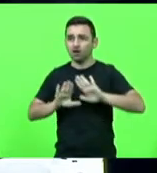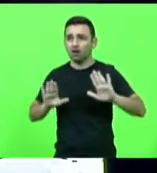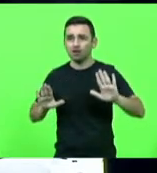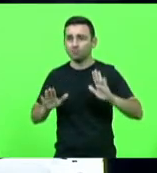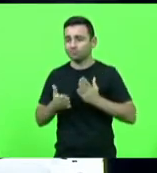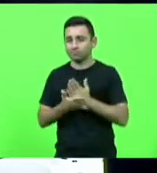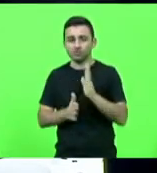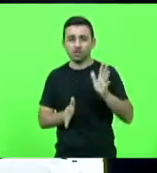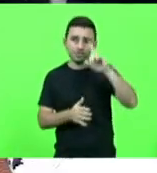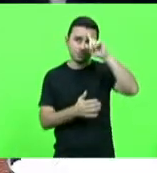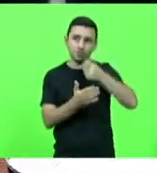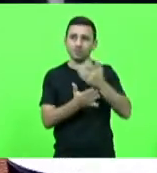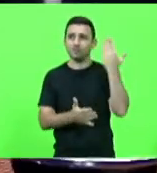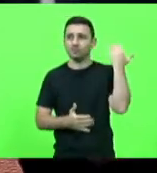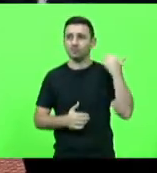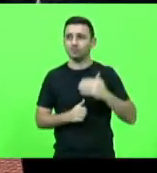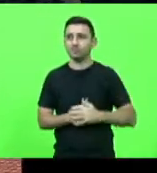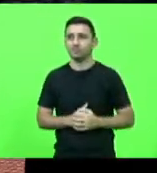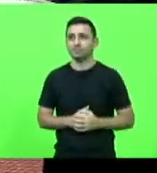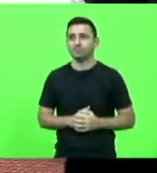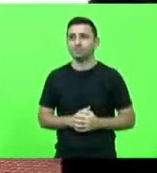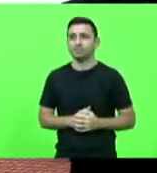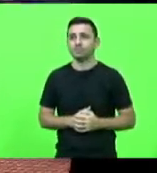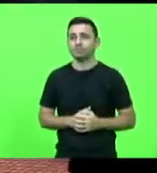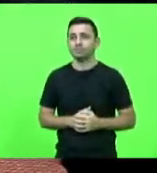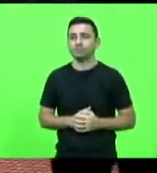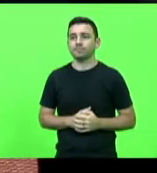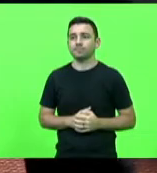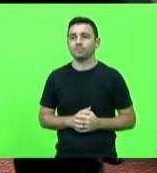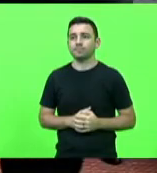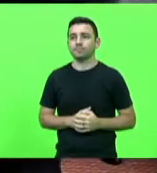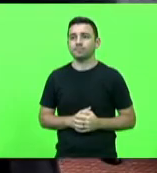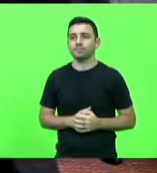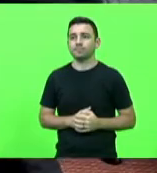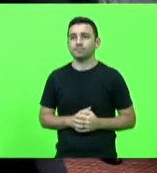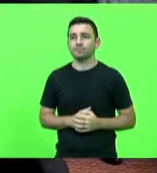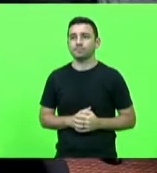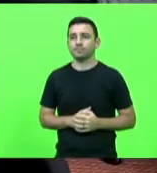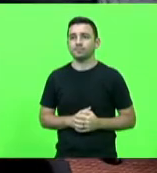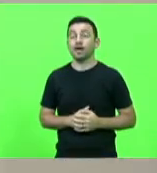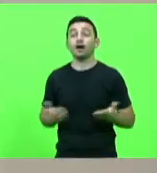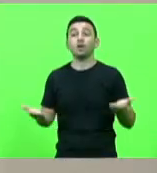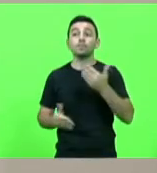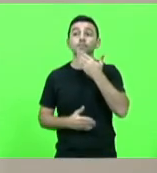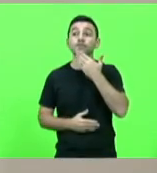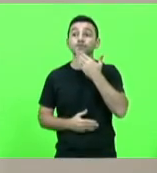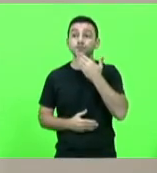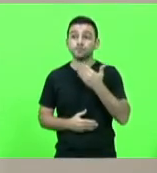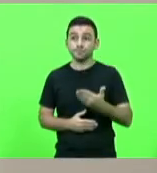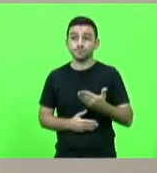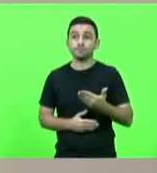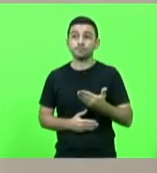decidido. Obrigado, obrigado, deputado. Fazer um apelo aqui, Fabiano, também, senhor presidente.